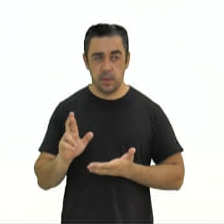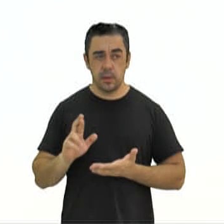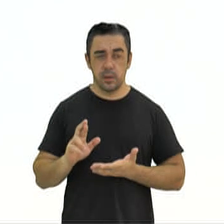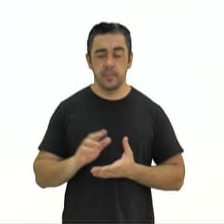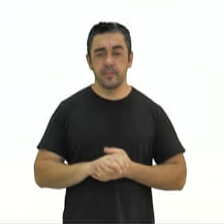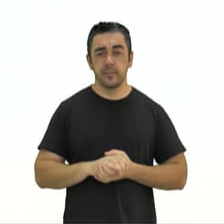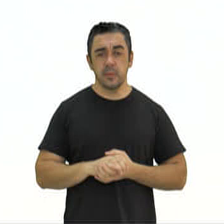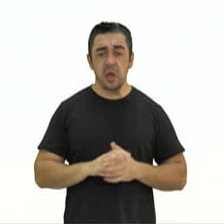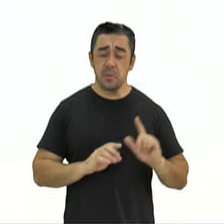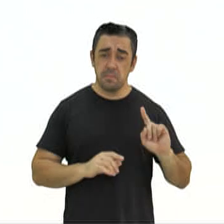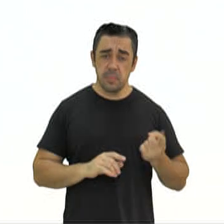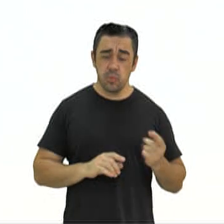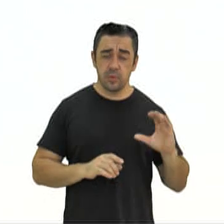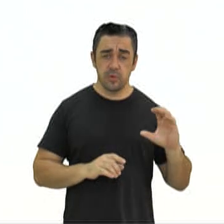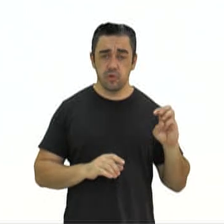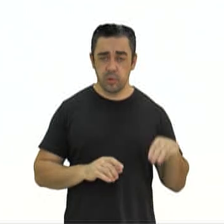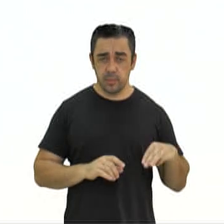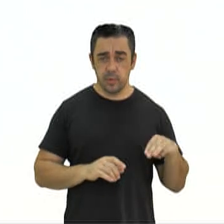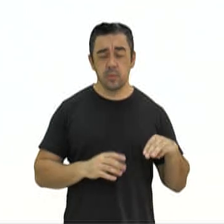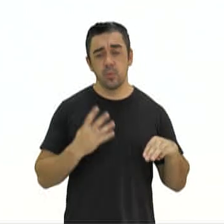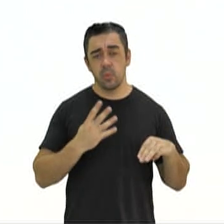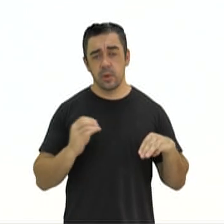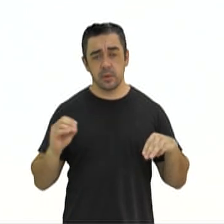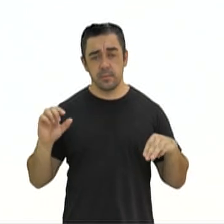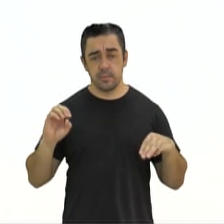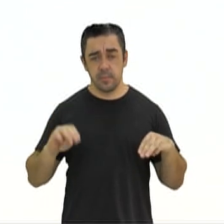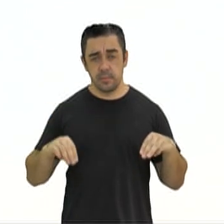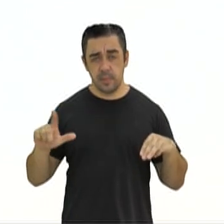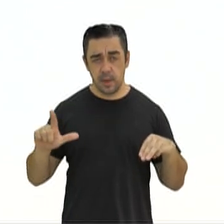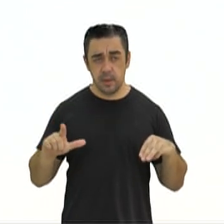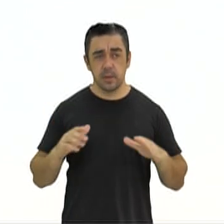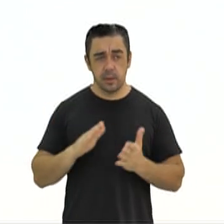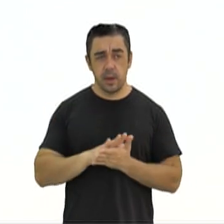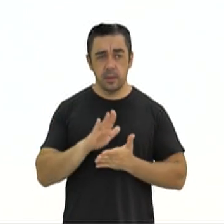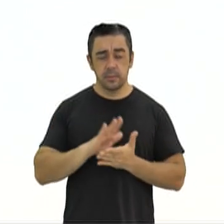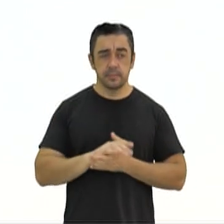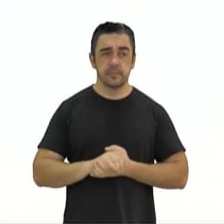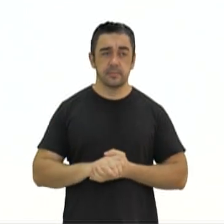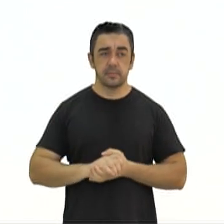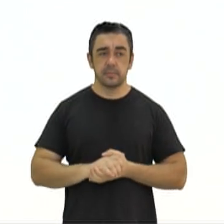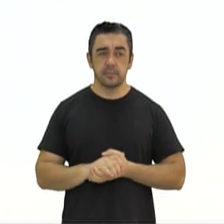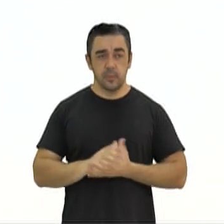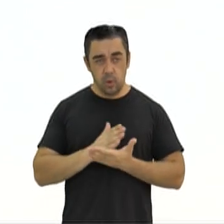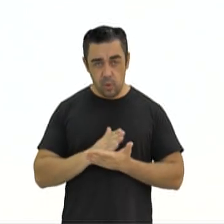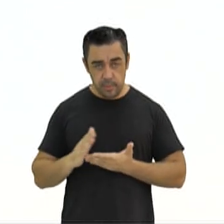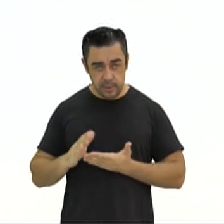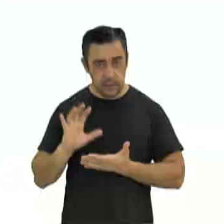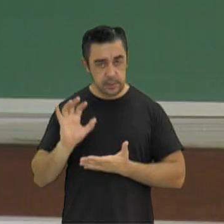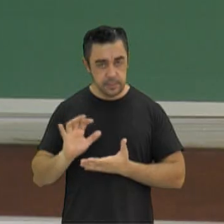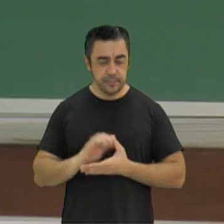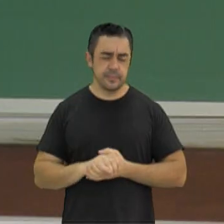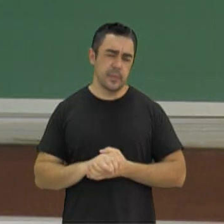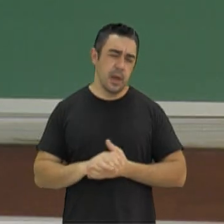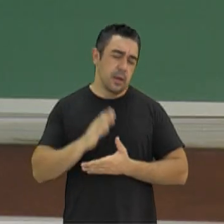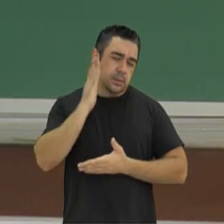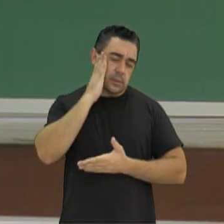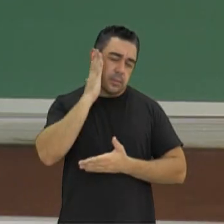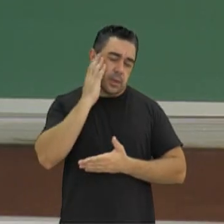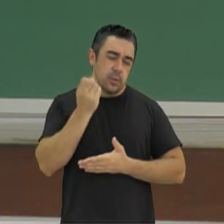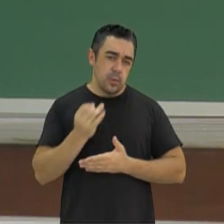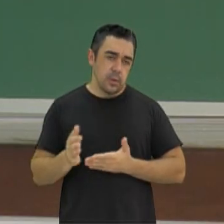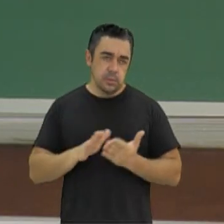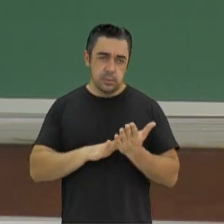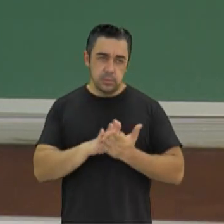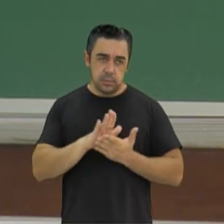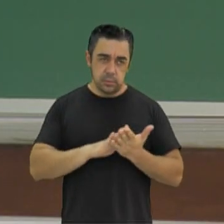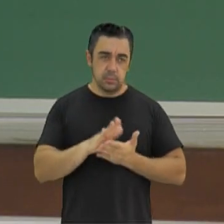1.000 centímetros quadrados, 400 ml são gastos. Muito bem, então vamos lá, vamos começar. Para que a gente possa saber quanto vai gastar de tinta, a